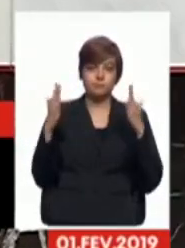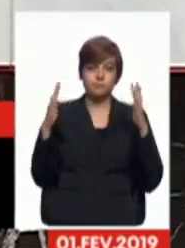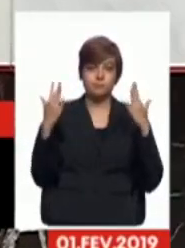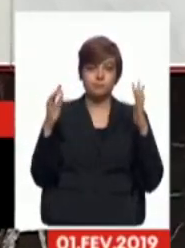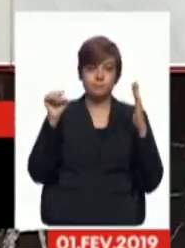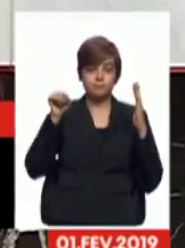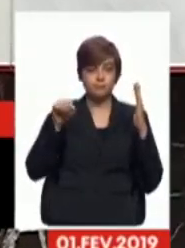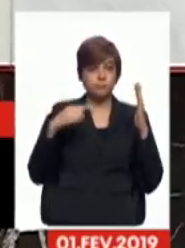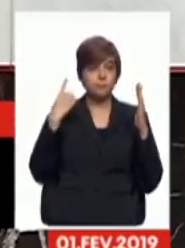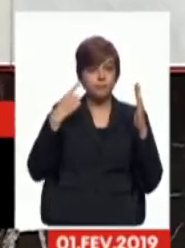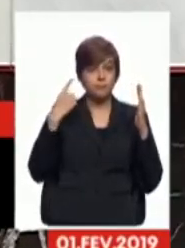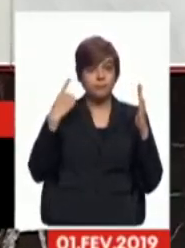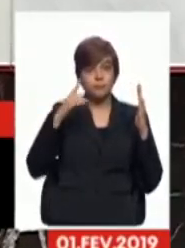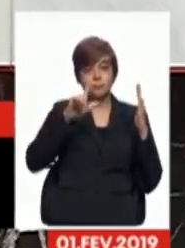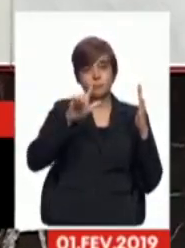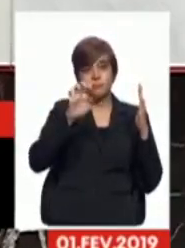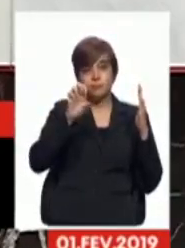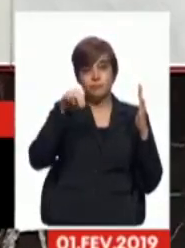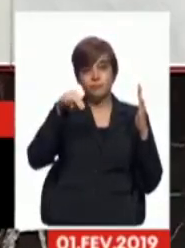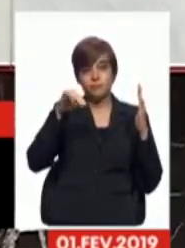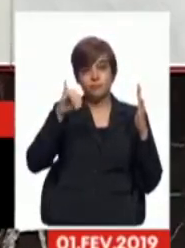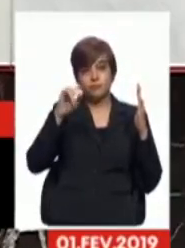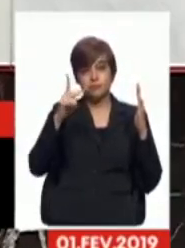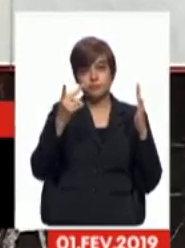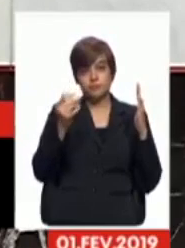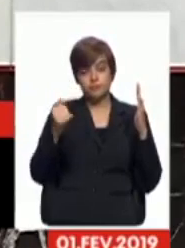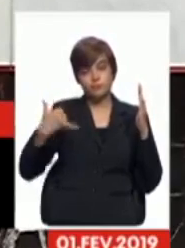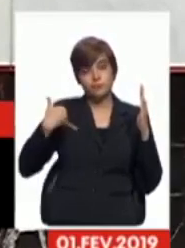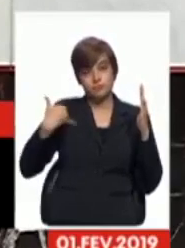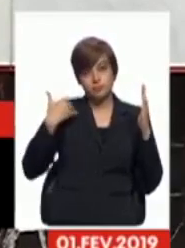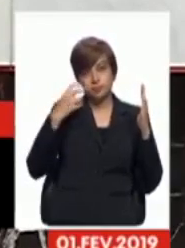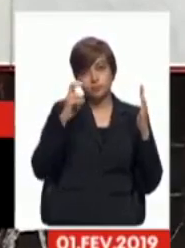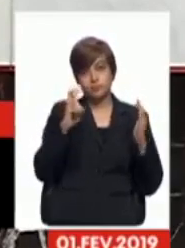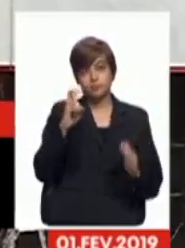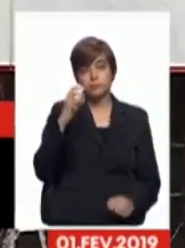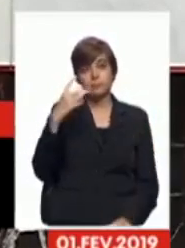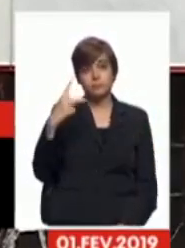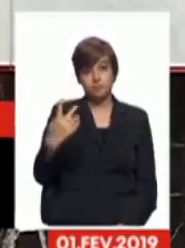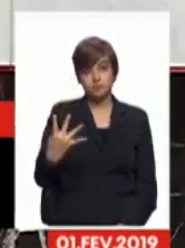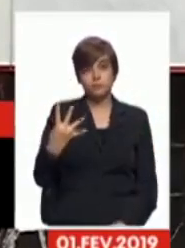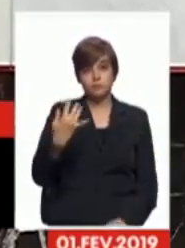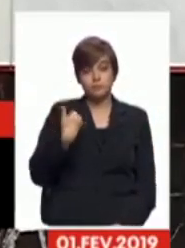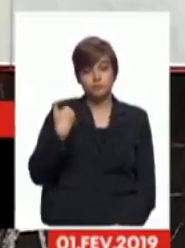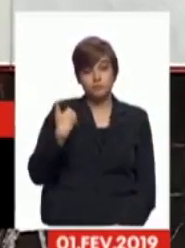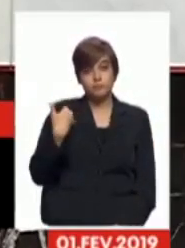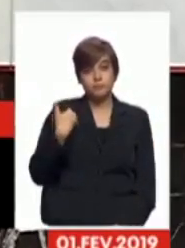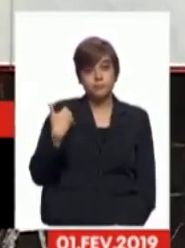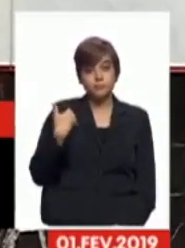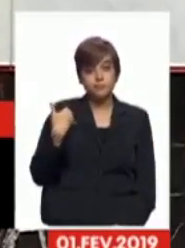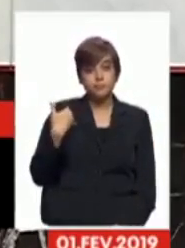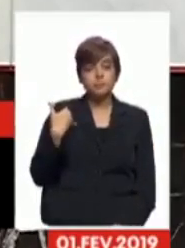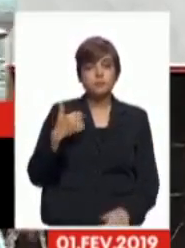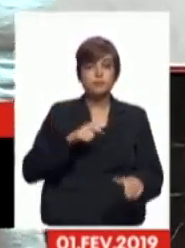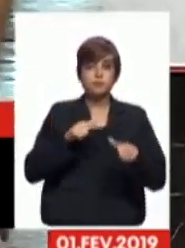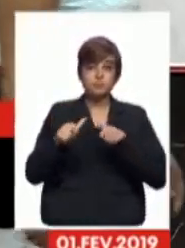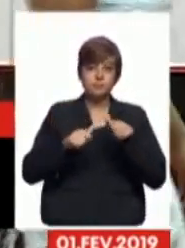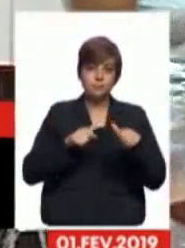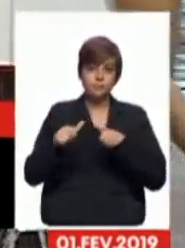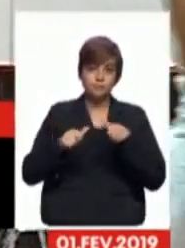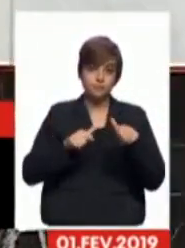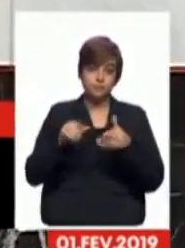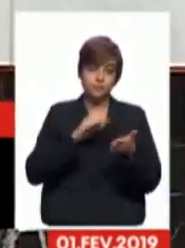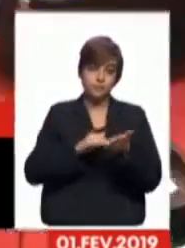A deputada Leninha, do PT, tem 54 anos, é professora Aparecida nas redes estadual e municipal de ensino, foi diretora estadual